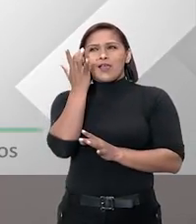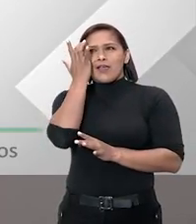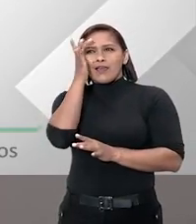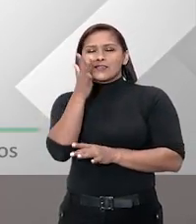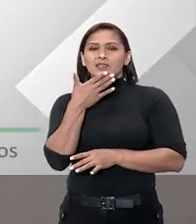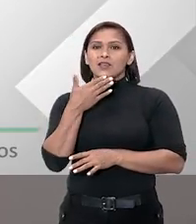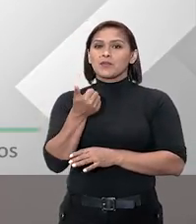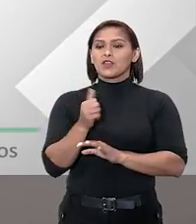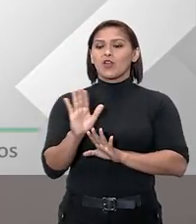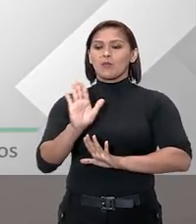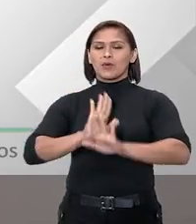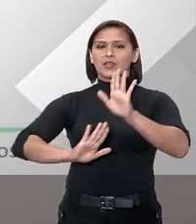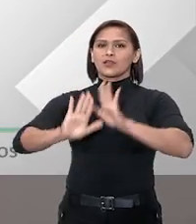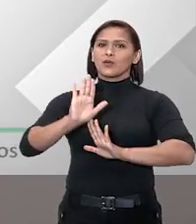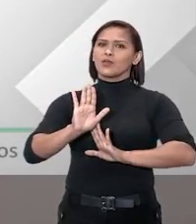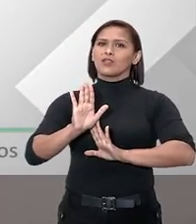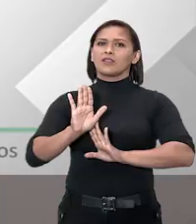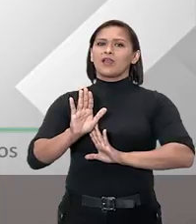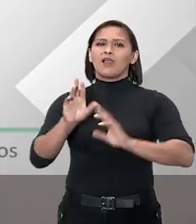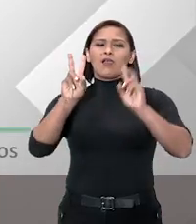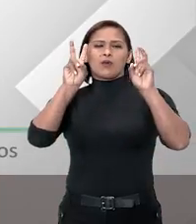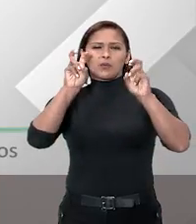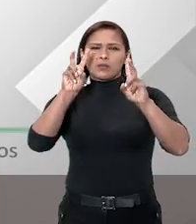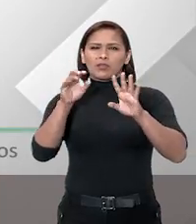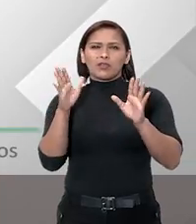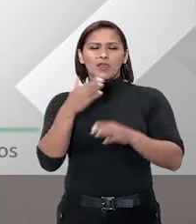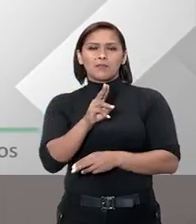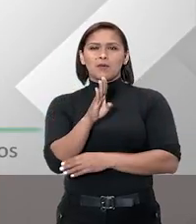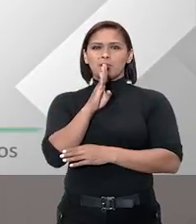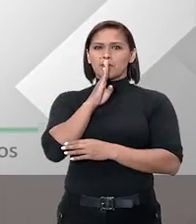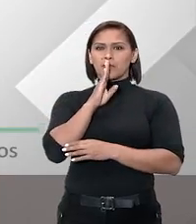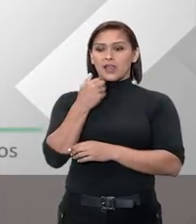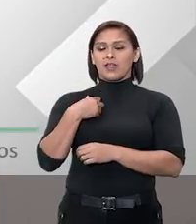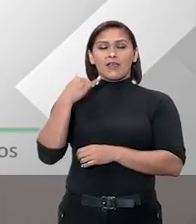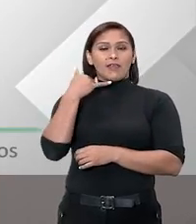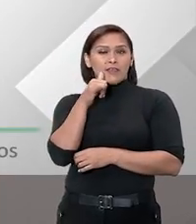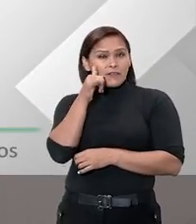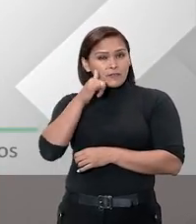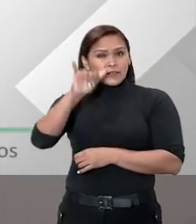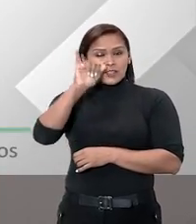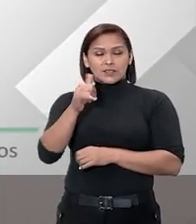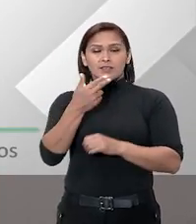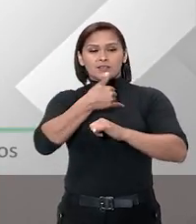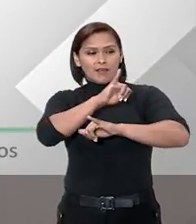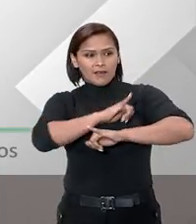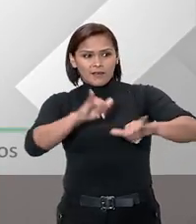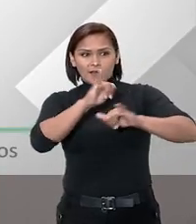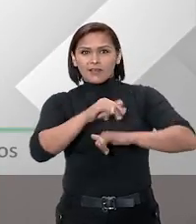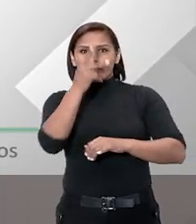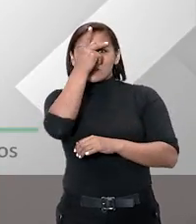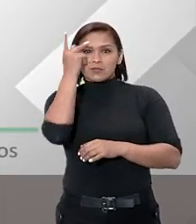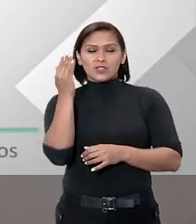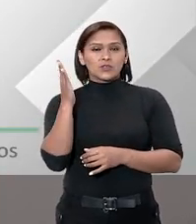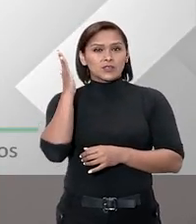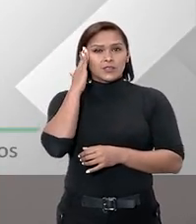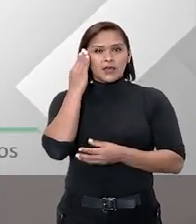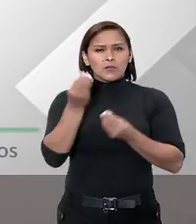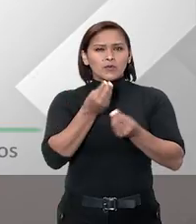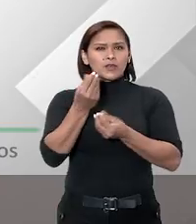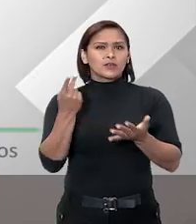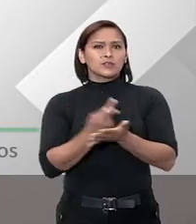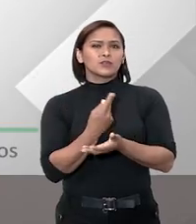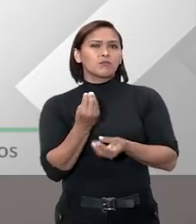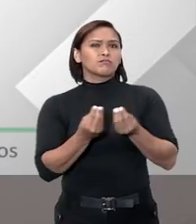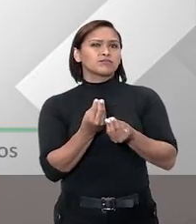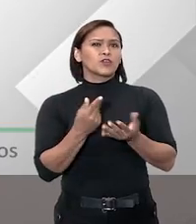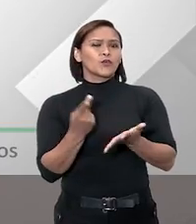melhor para preservá-la, não tocando aí no assunto para evitar a exposição dela a tantas pessoas, como lidar com a